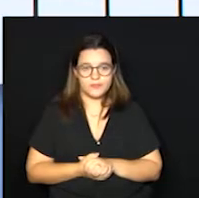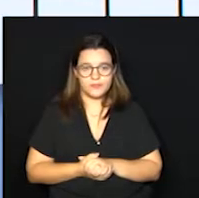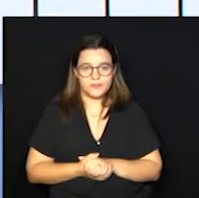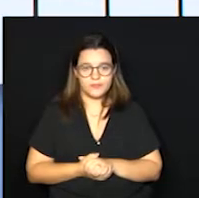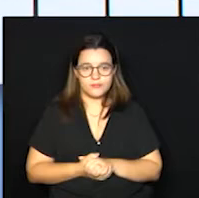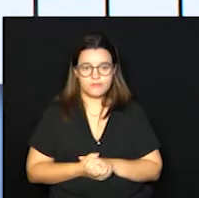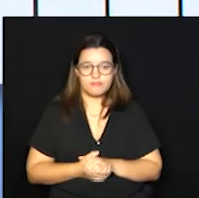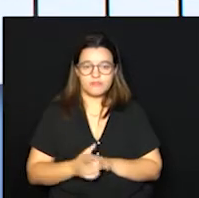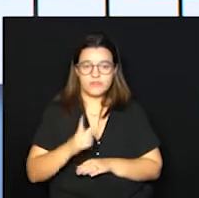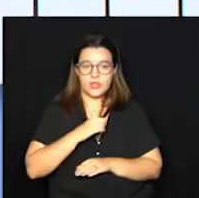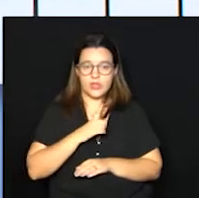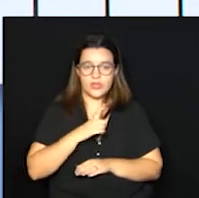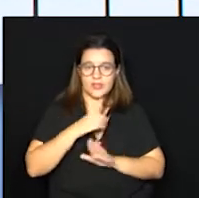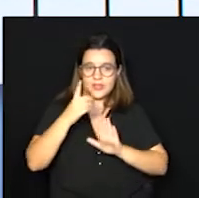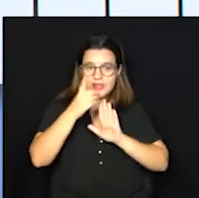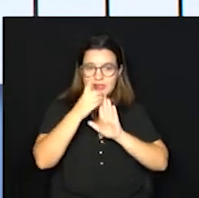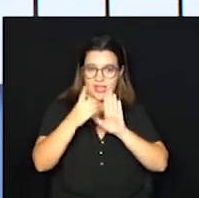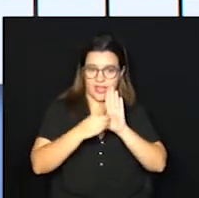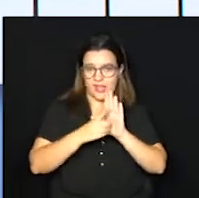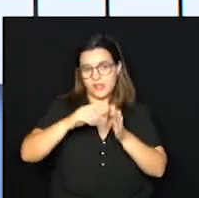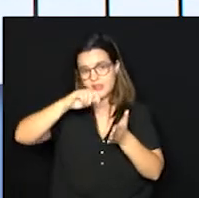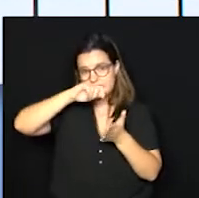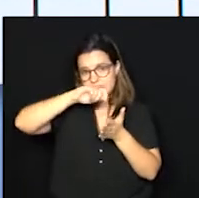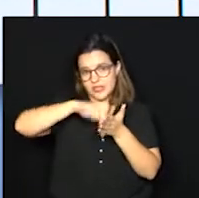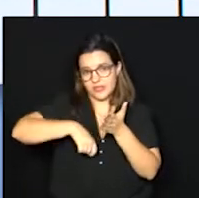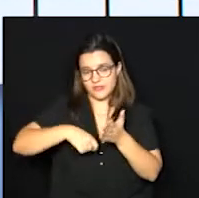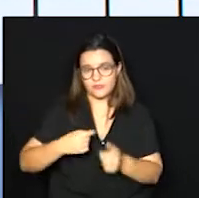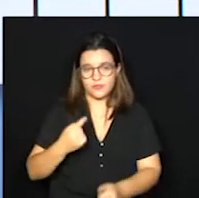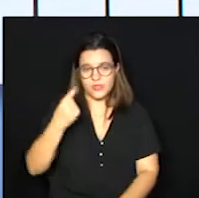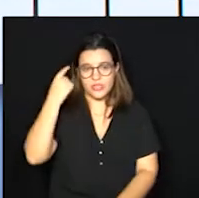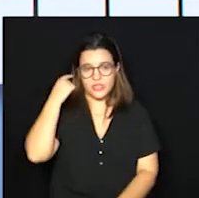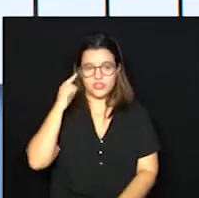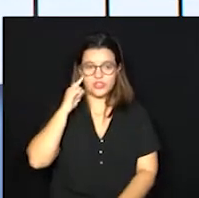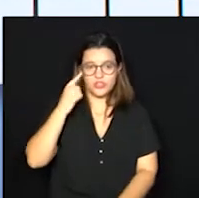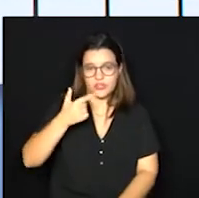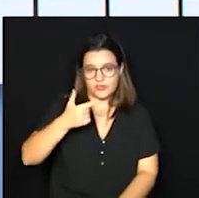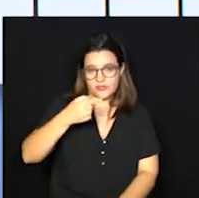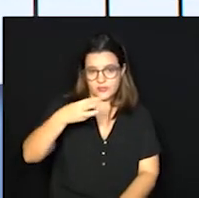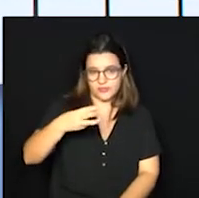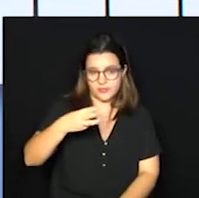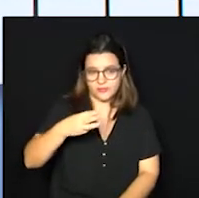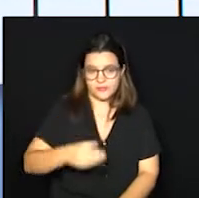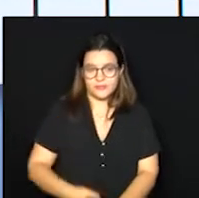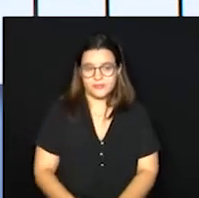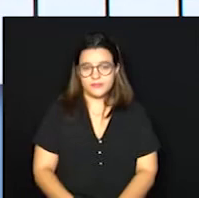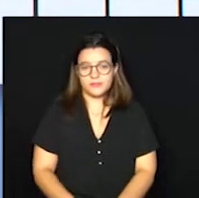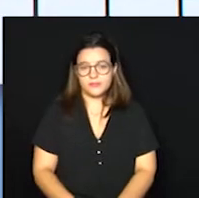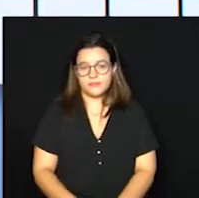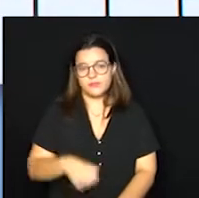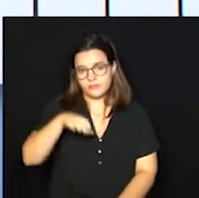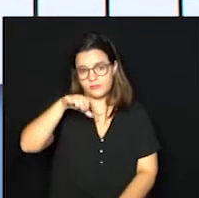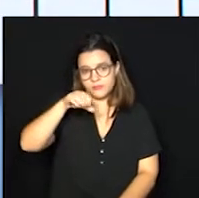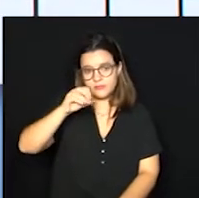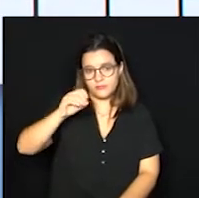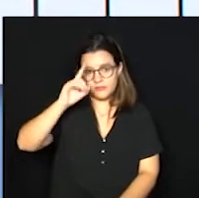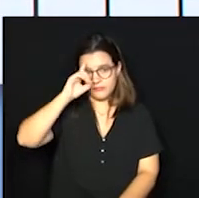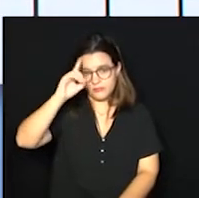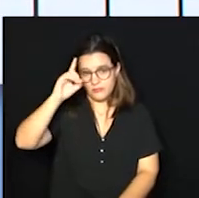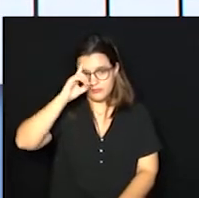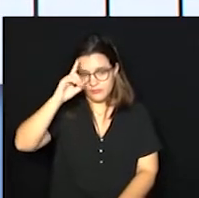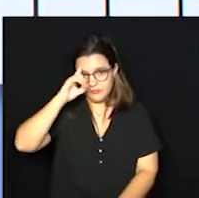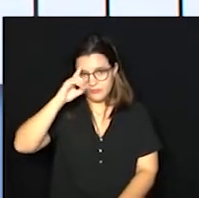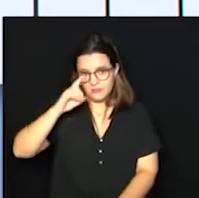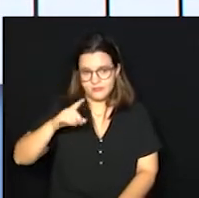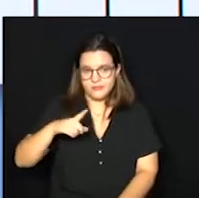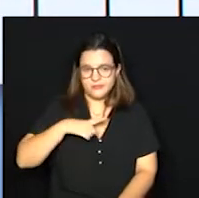um decreto que foi assinado no último dia 23 e a partir em 90 dias, o Departamento